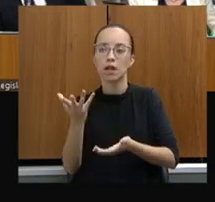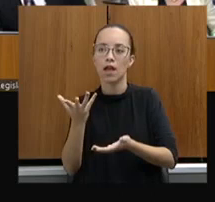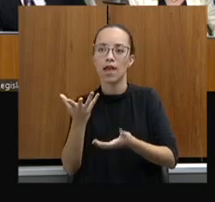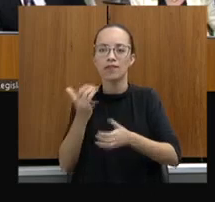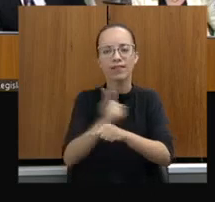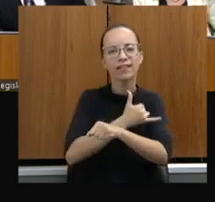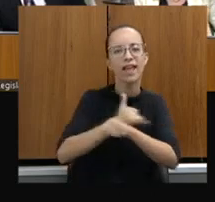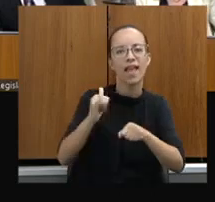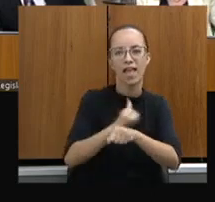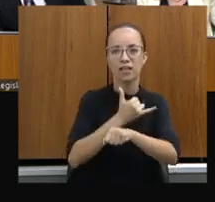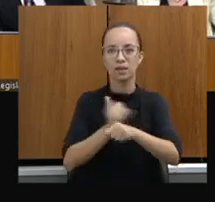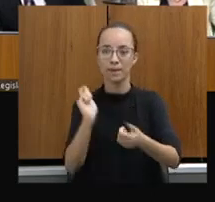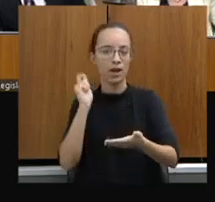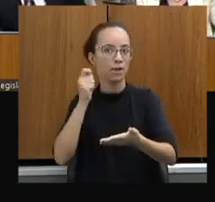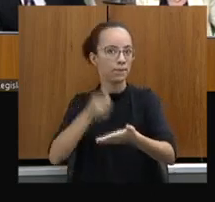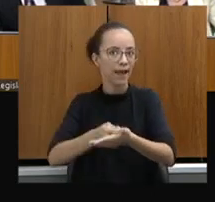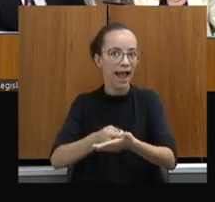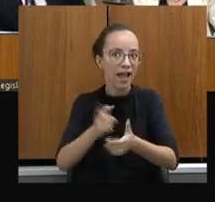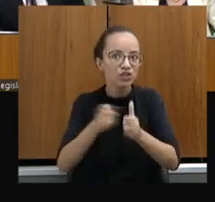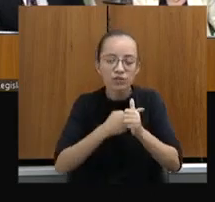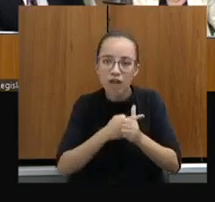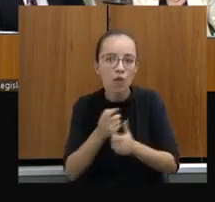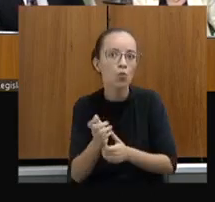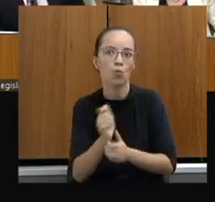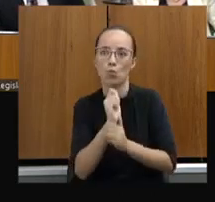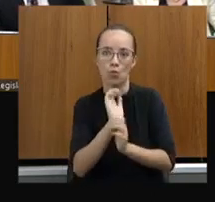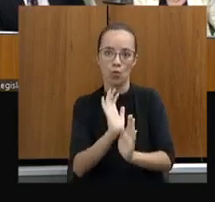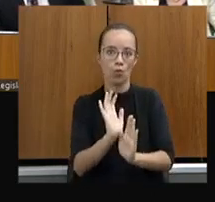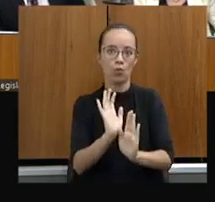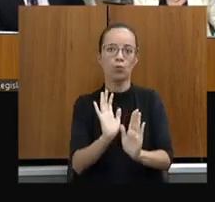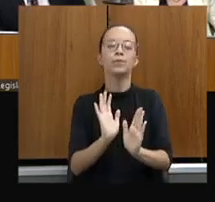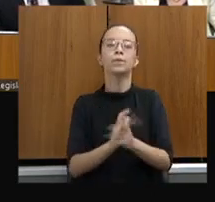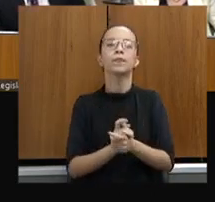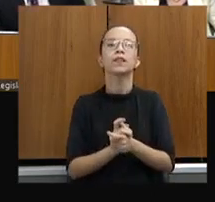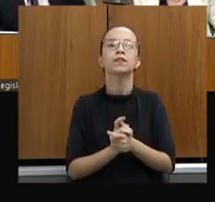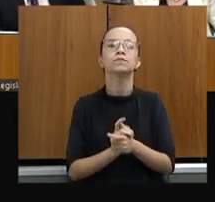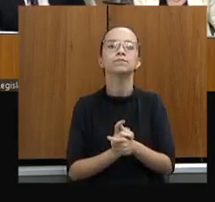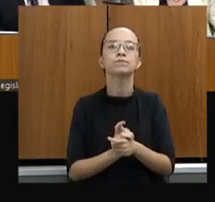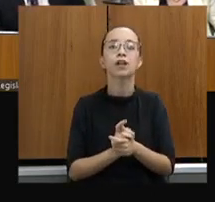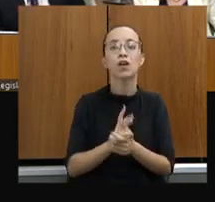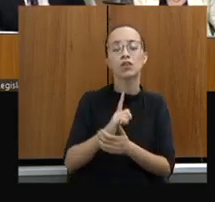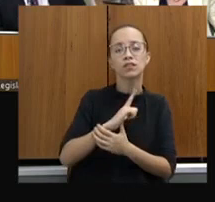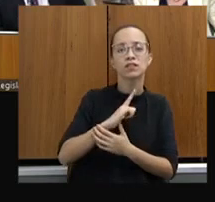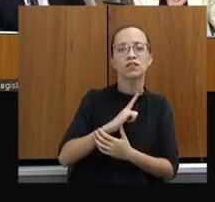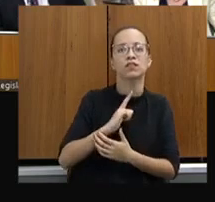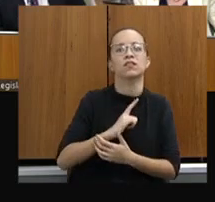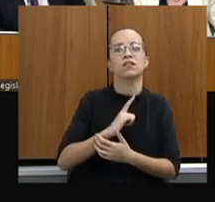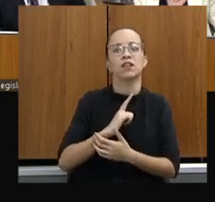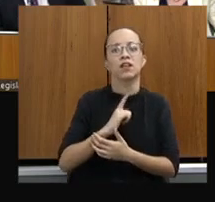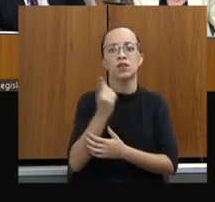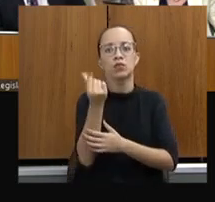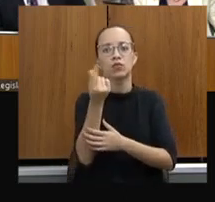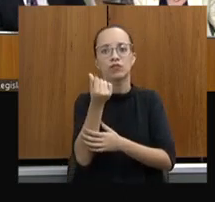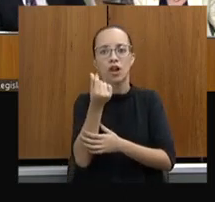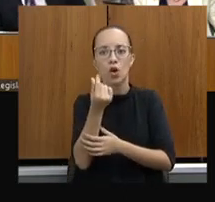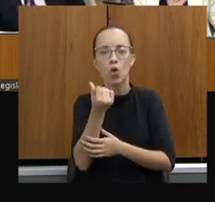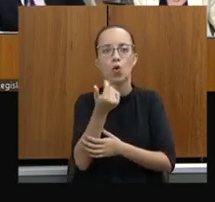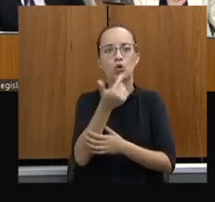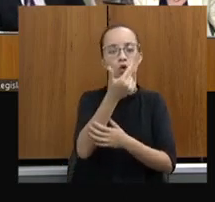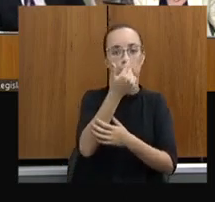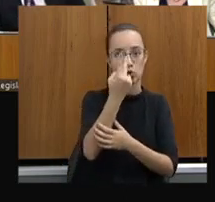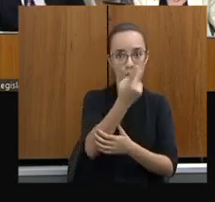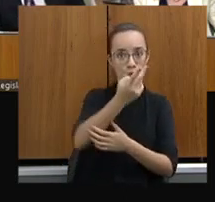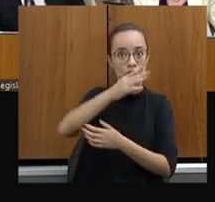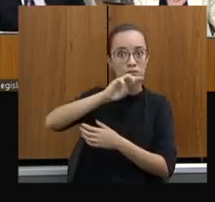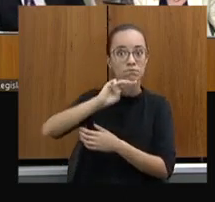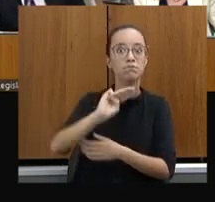começamos então a bater o pagamento da dívida né Já temos o valor a nossa avaliação teremos o valor de 2